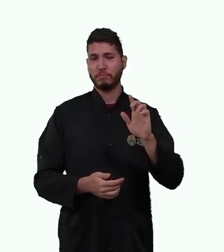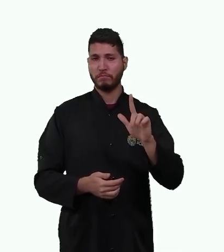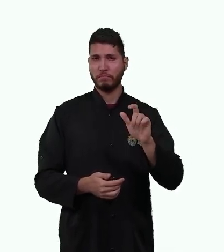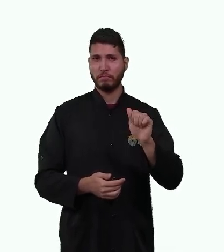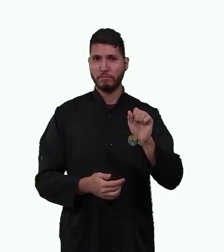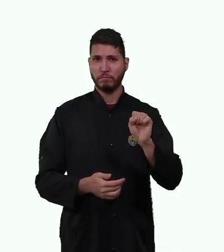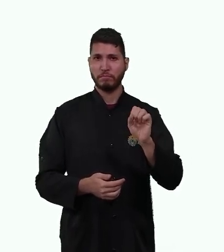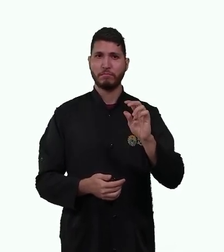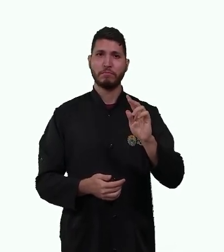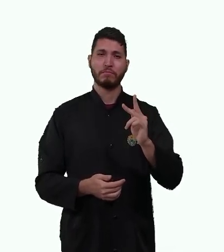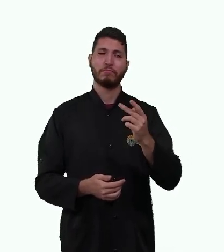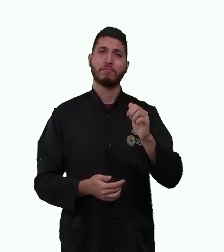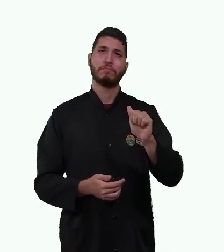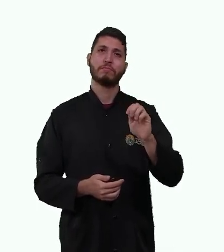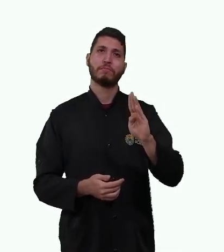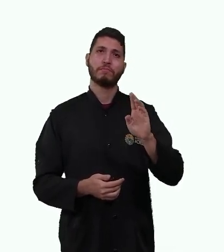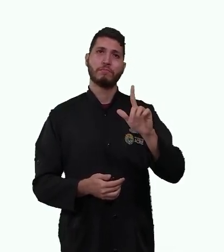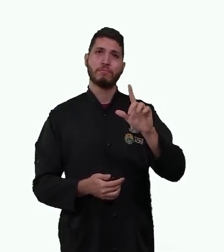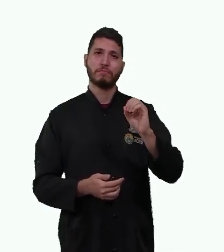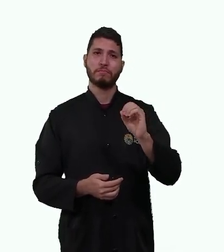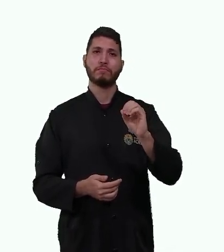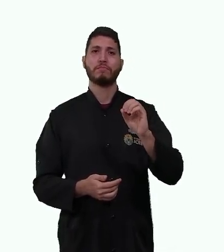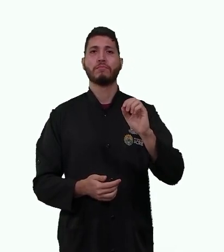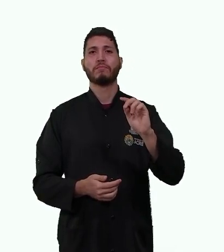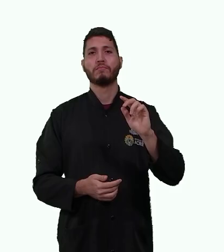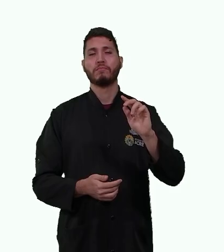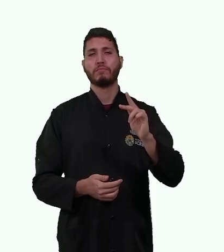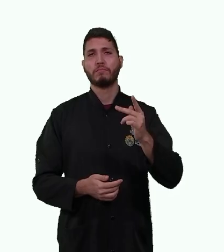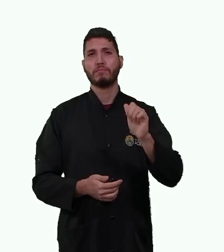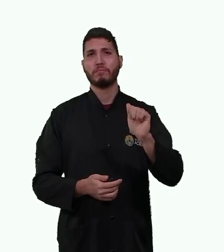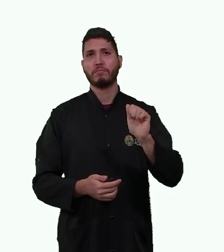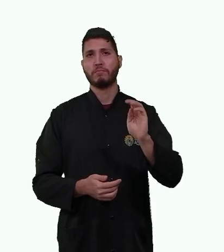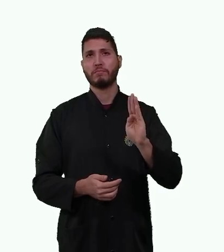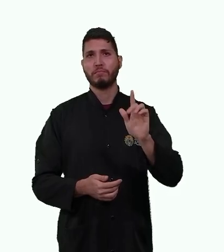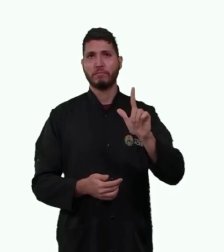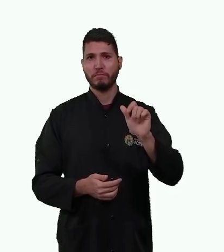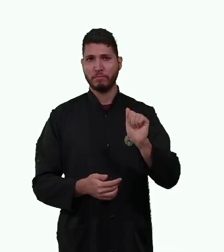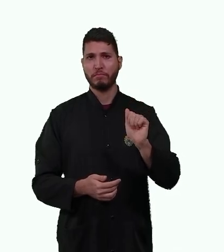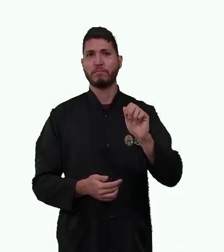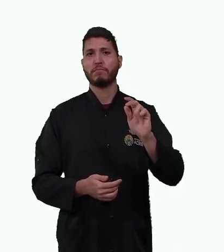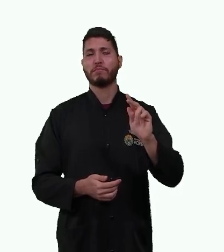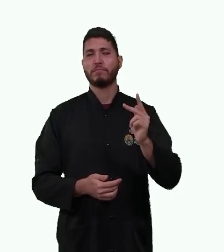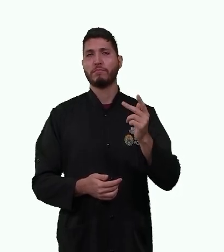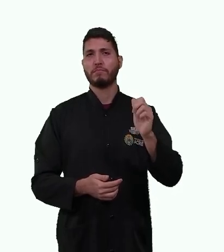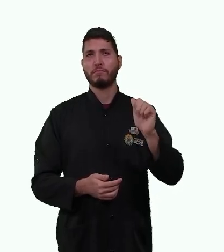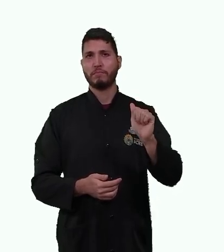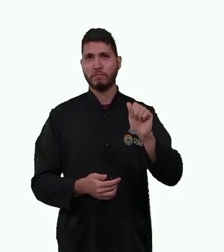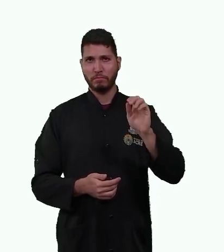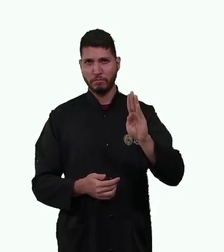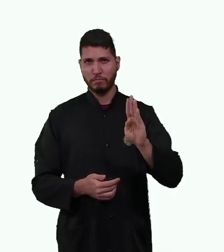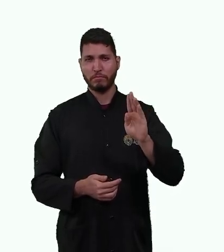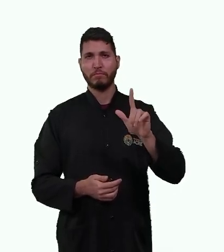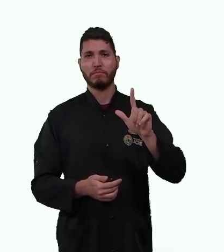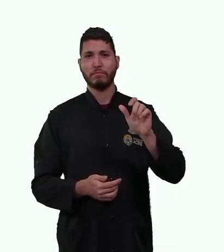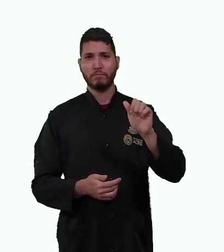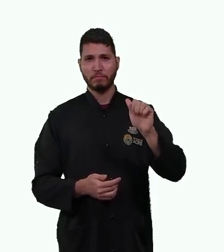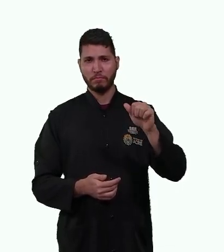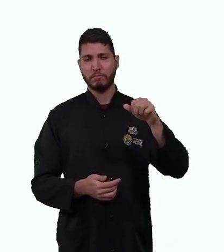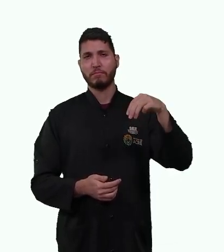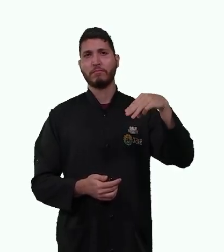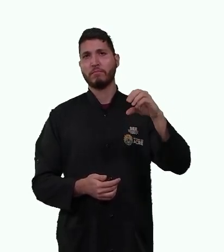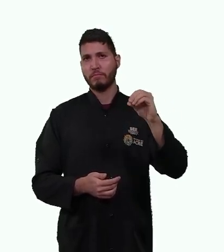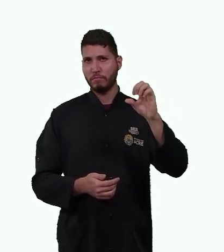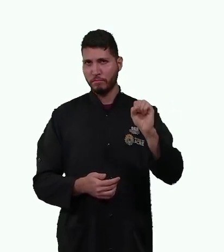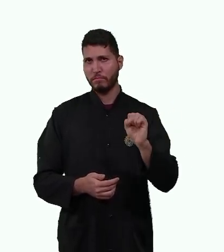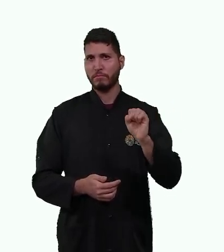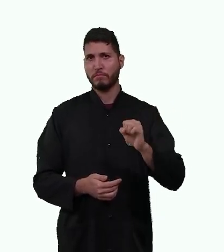Vamos relacionar. Yo, onde que nós vamos conjugar o verbo para o pronome pessoal